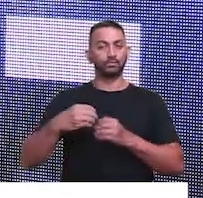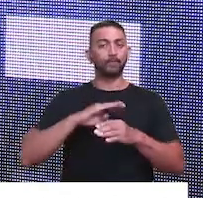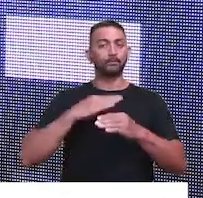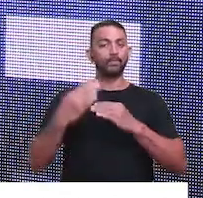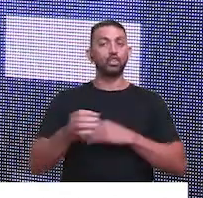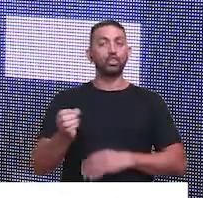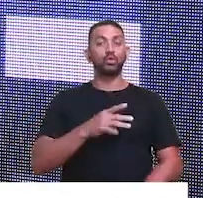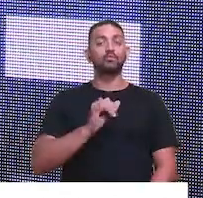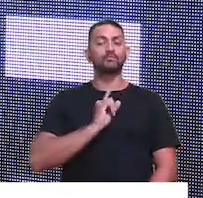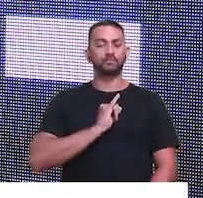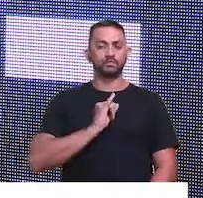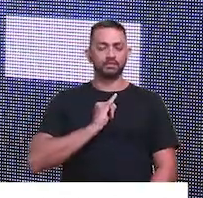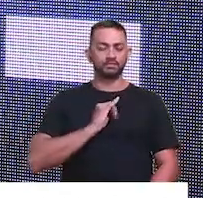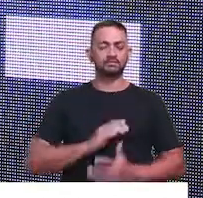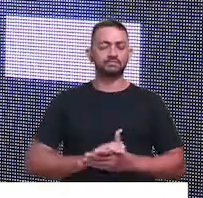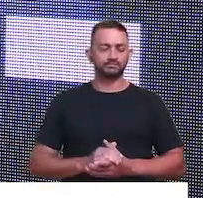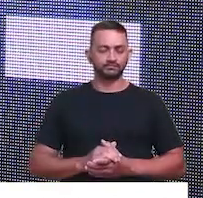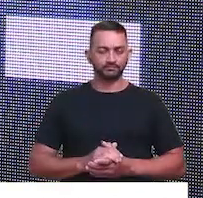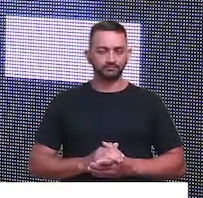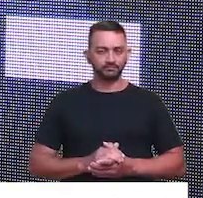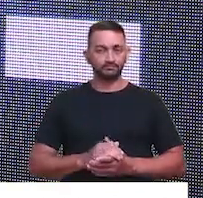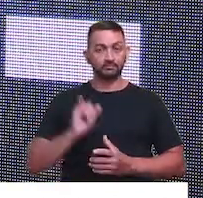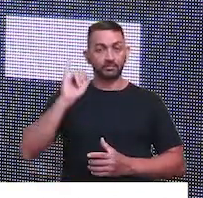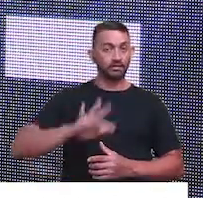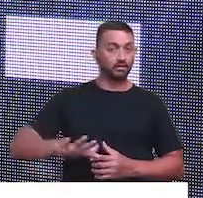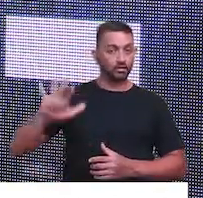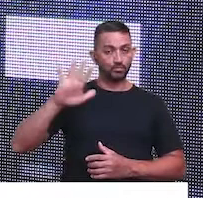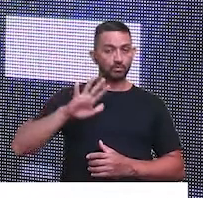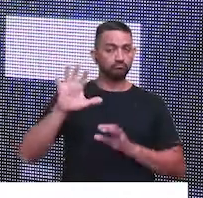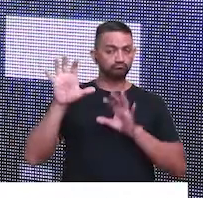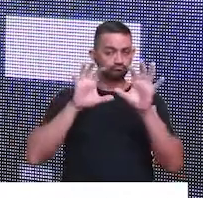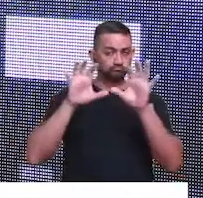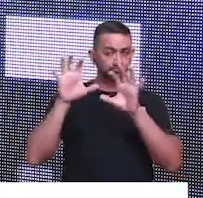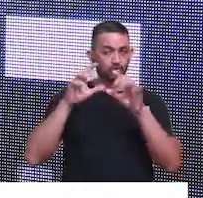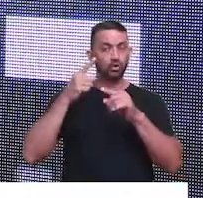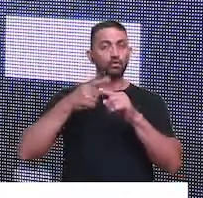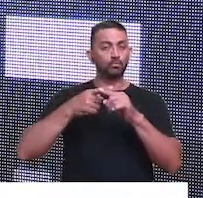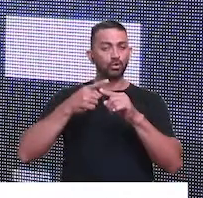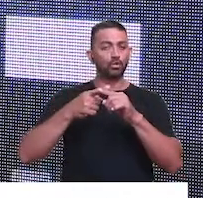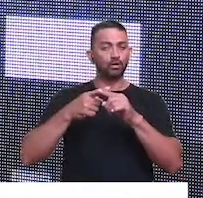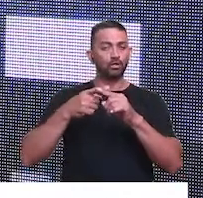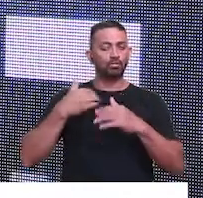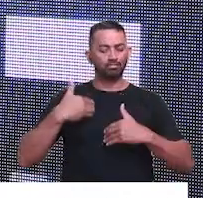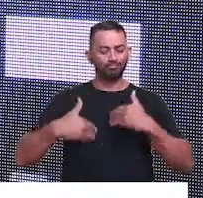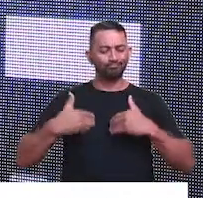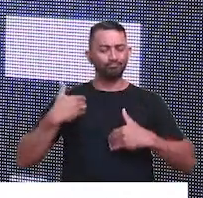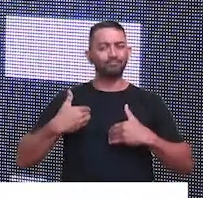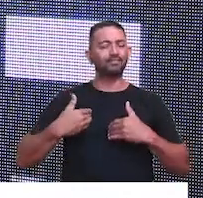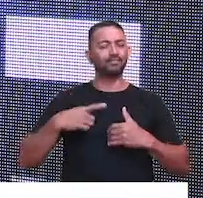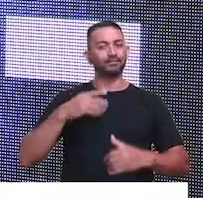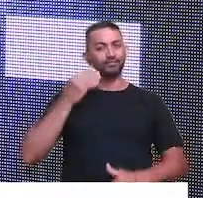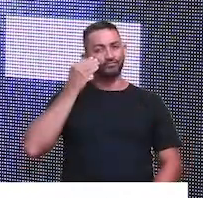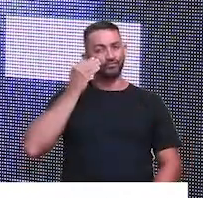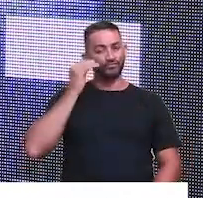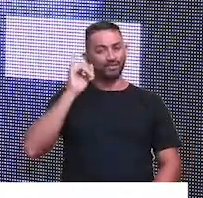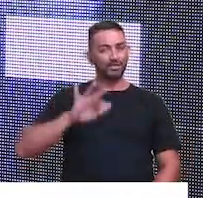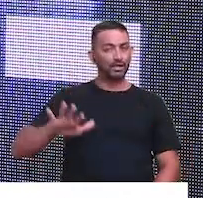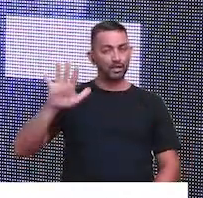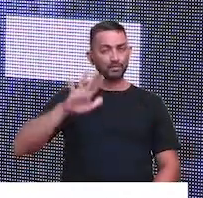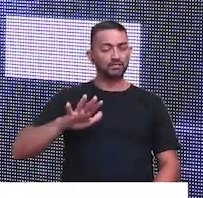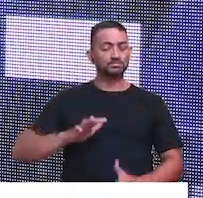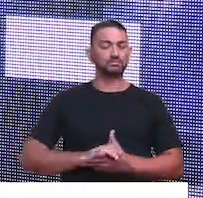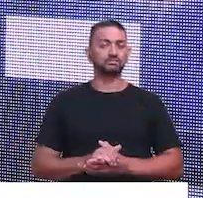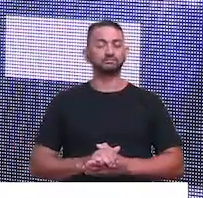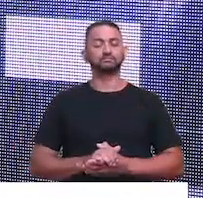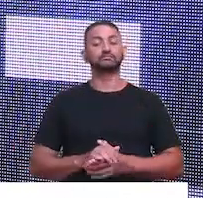primavera no bairro Nova Imperatriz as imagens foram borradas porque o animal estava ferido daqui a pouco você